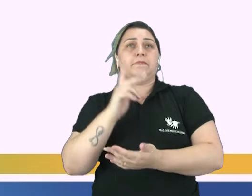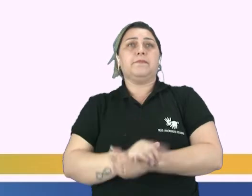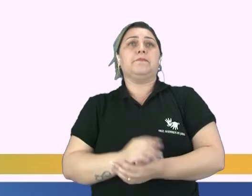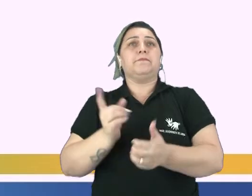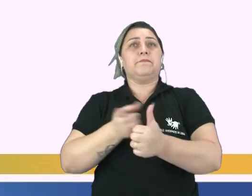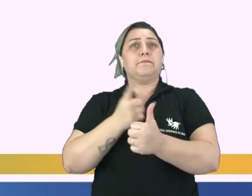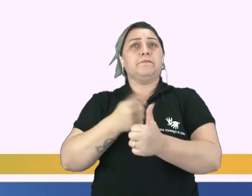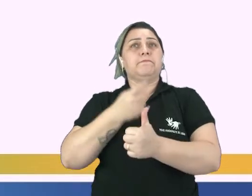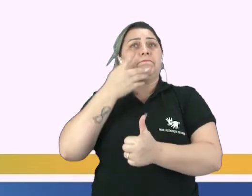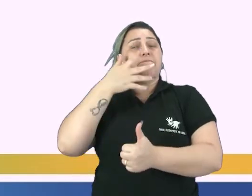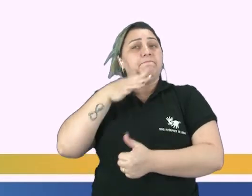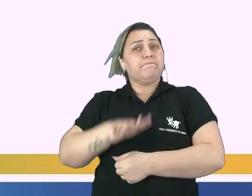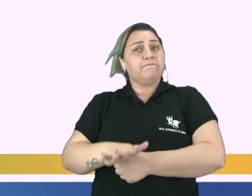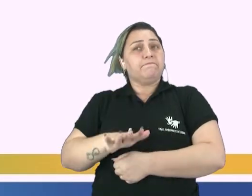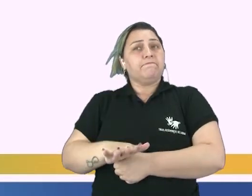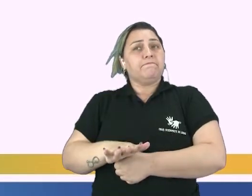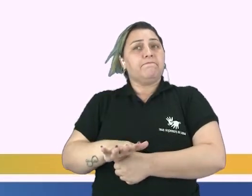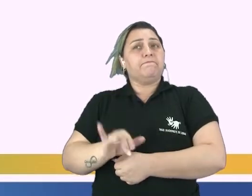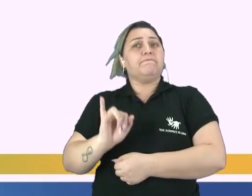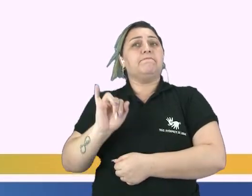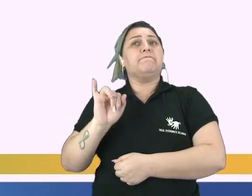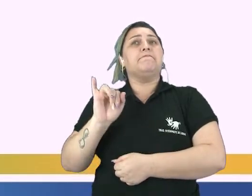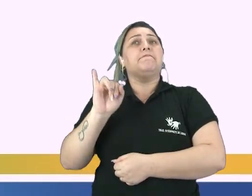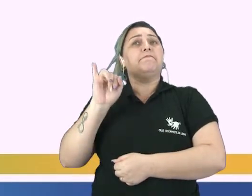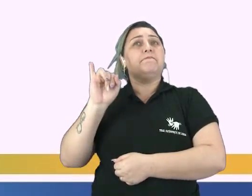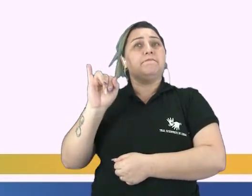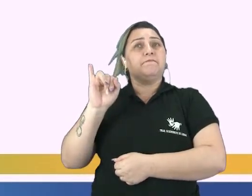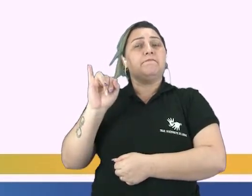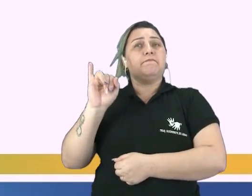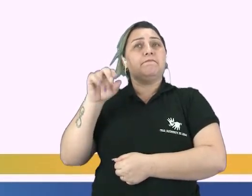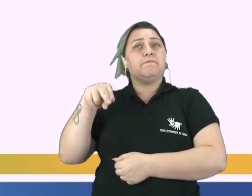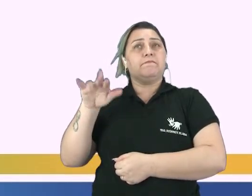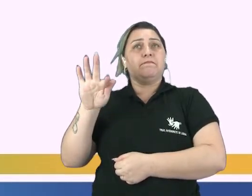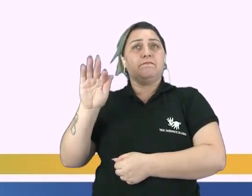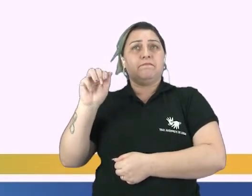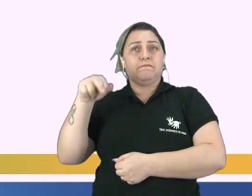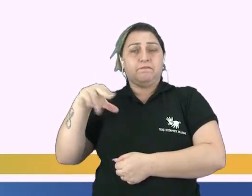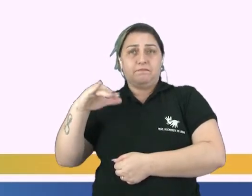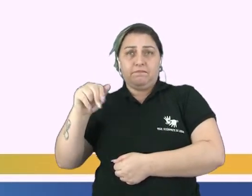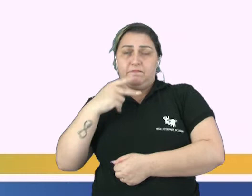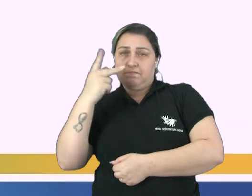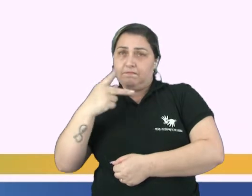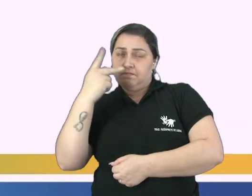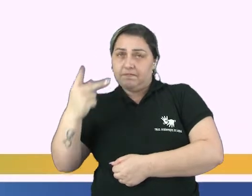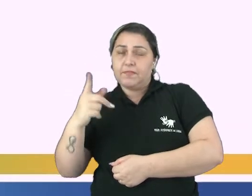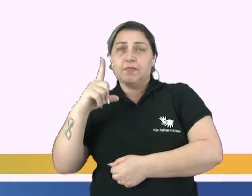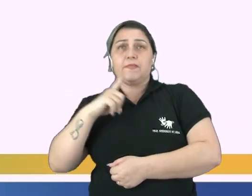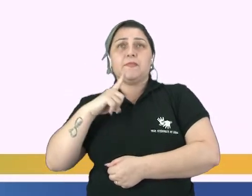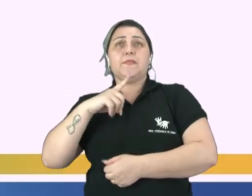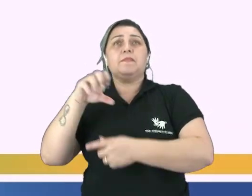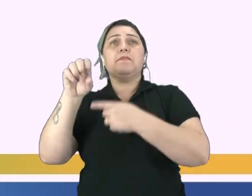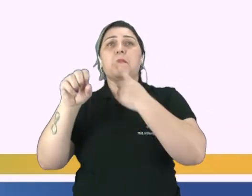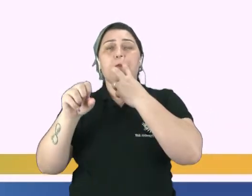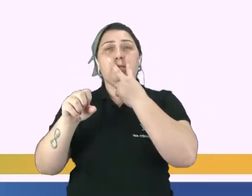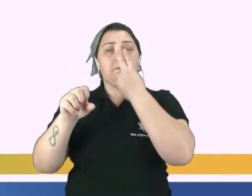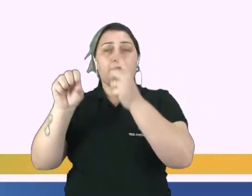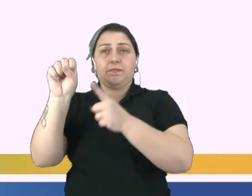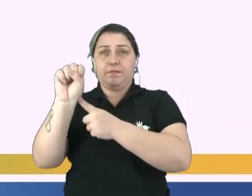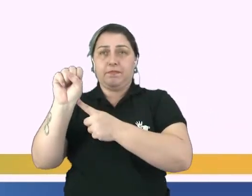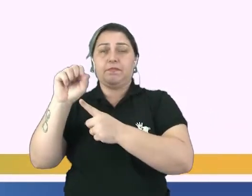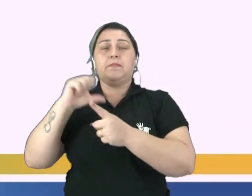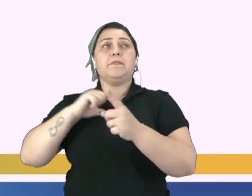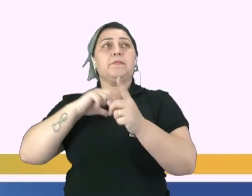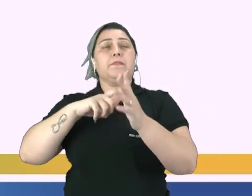é infância. Infância é escrito com C, mas observem que quando você fala tem som de S. Existe uma